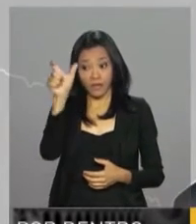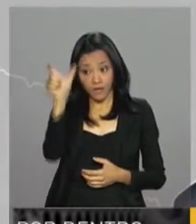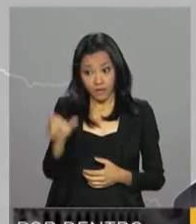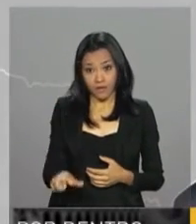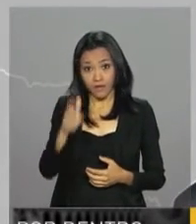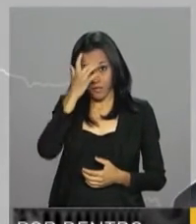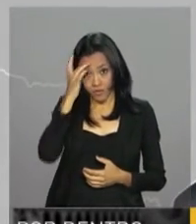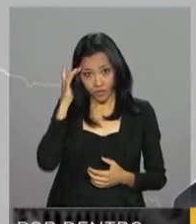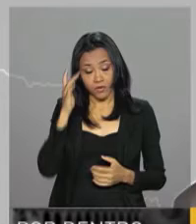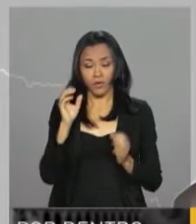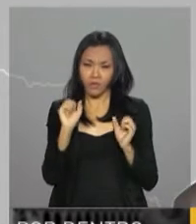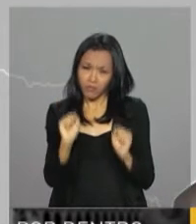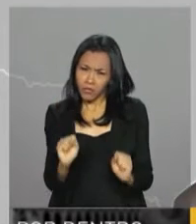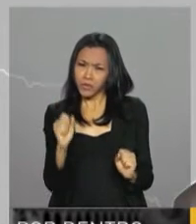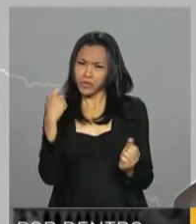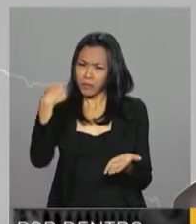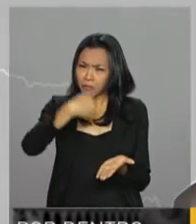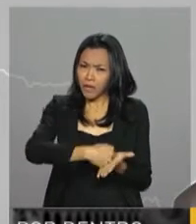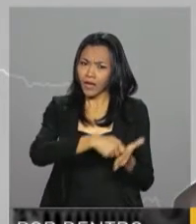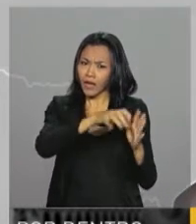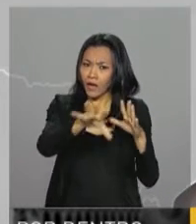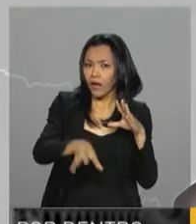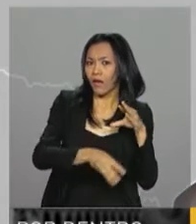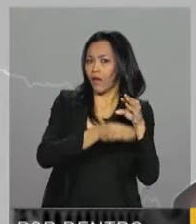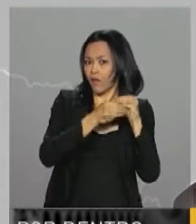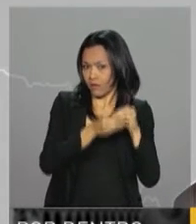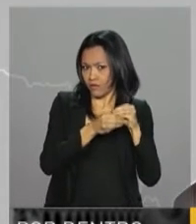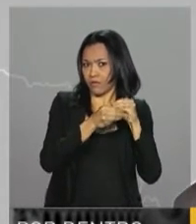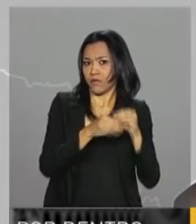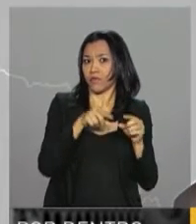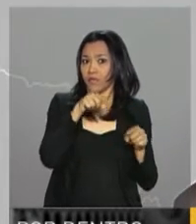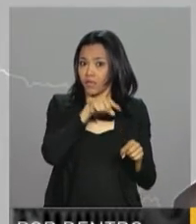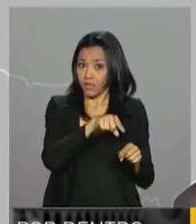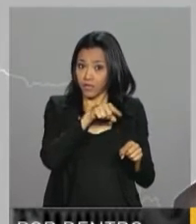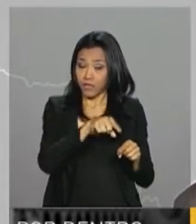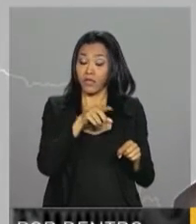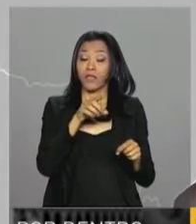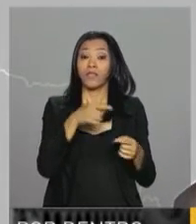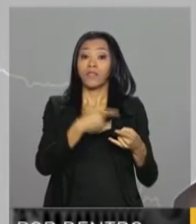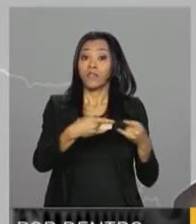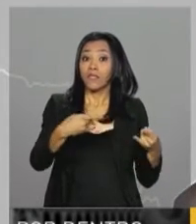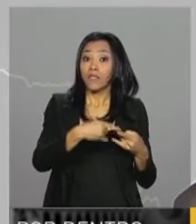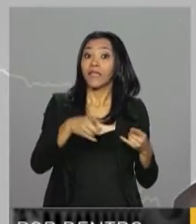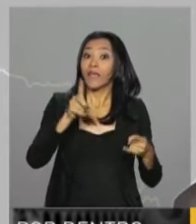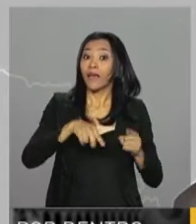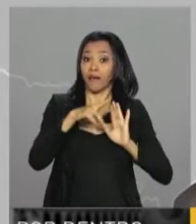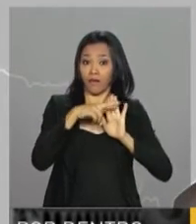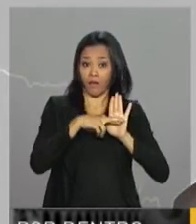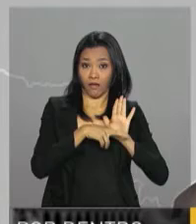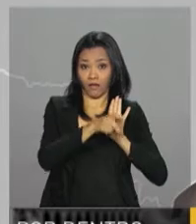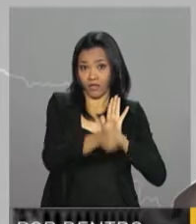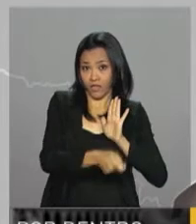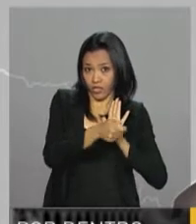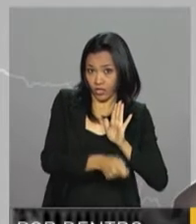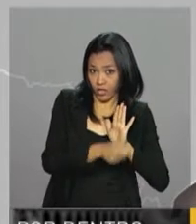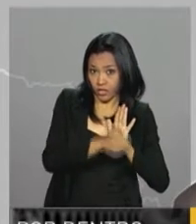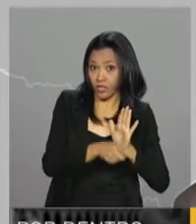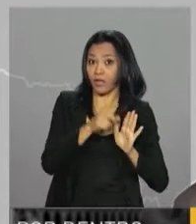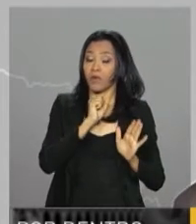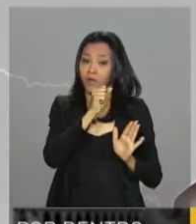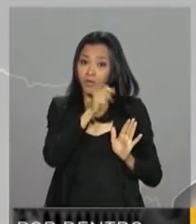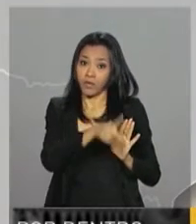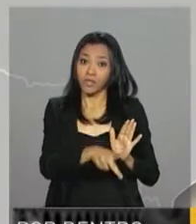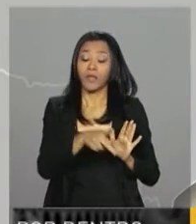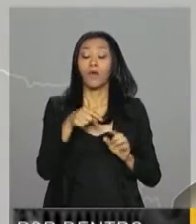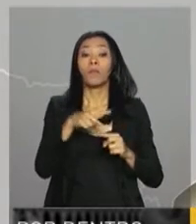poderá pagar a diferença entre a contribuição incidente sobre o contracheque eo mínimo exigido pela previdência social a regra vai fazer com